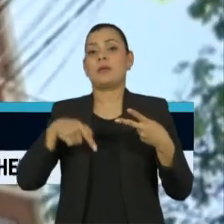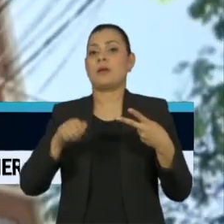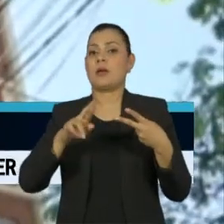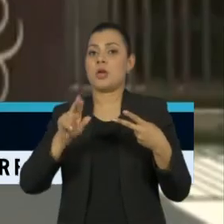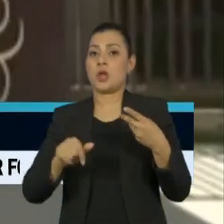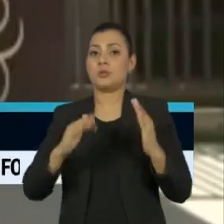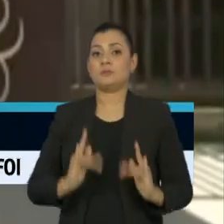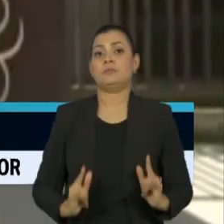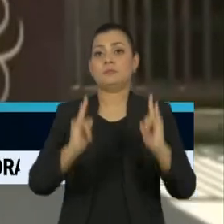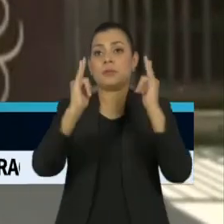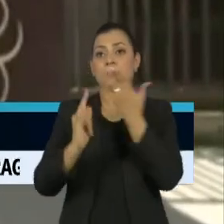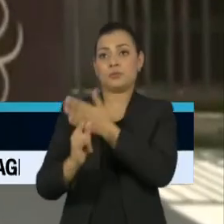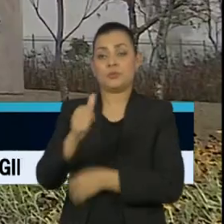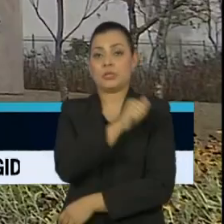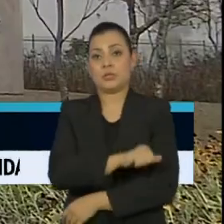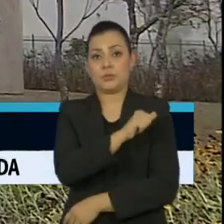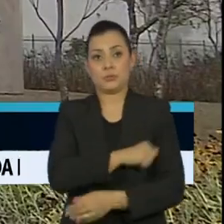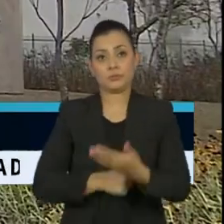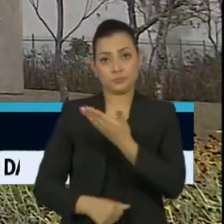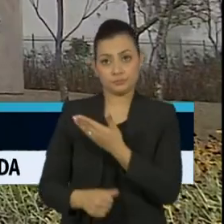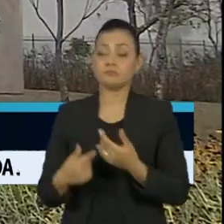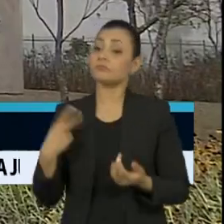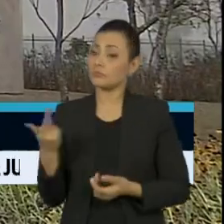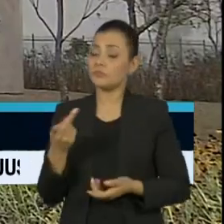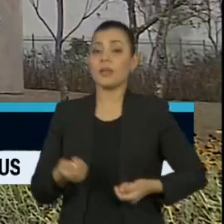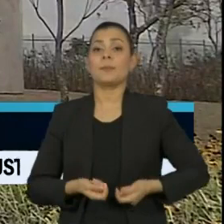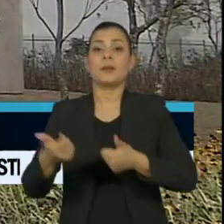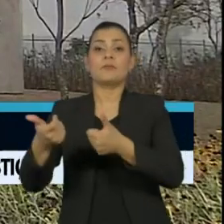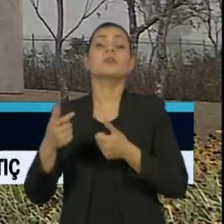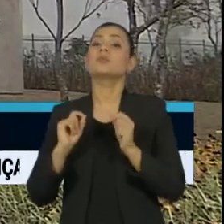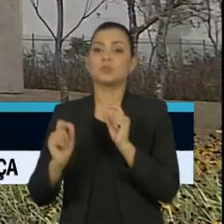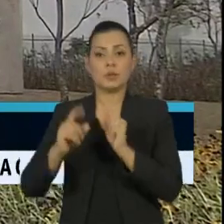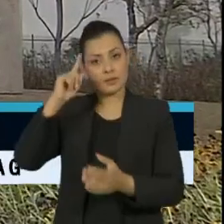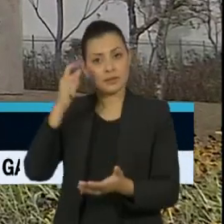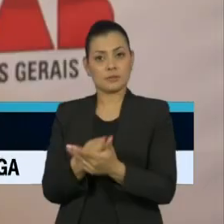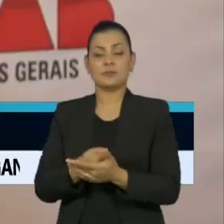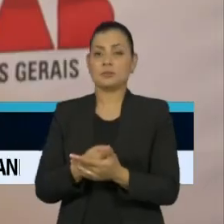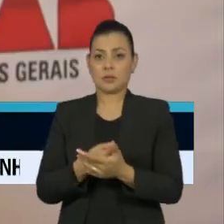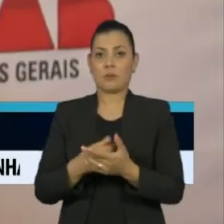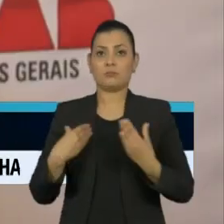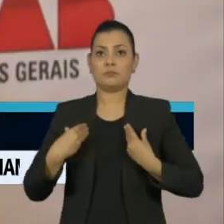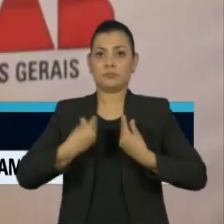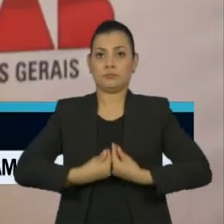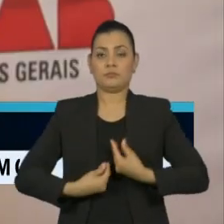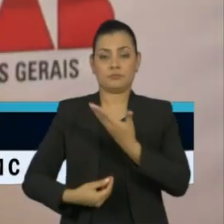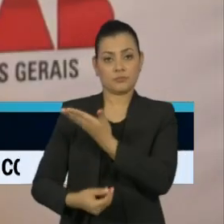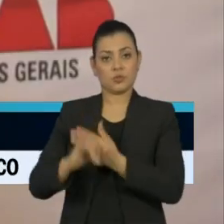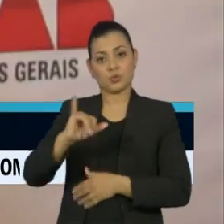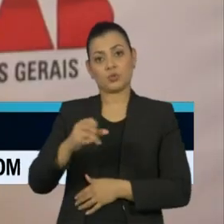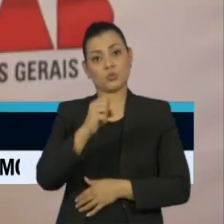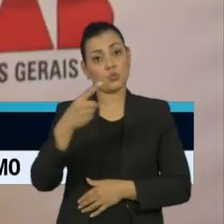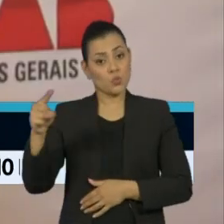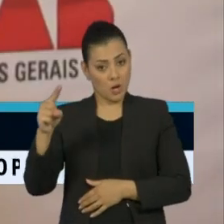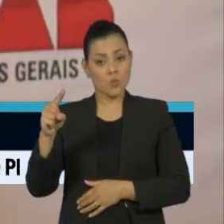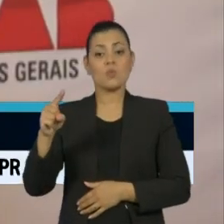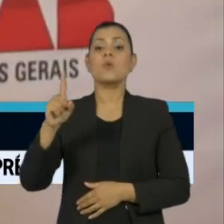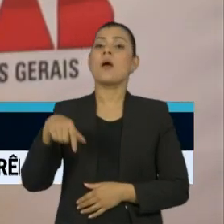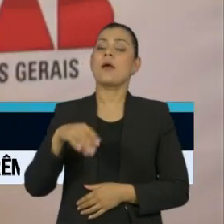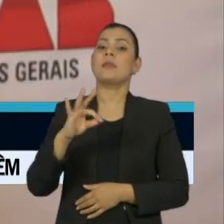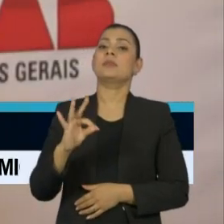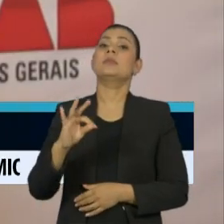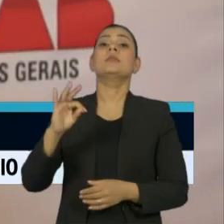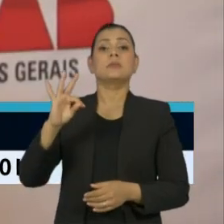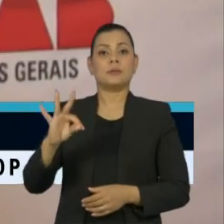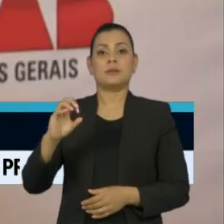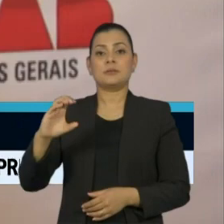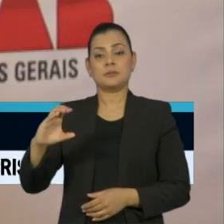neste prédio no Rio de Janeiro. O casal foi beneficiado por uma decisão do ministro João Otávio de Noronha, do Superior Tribunal de